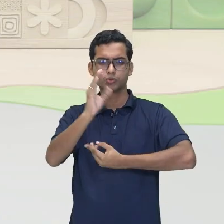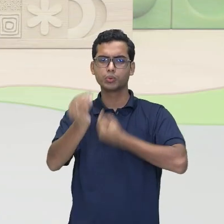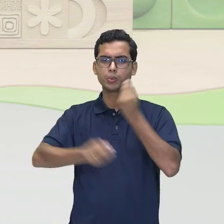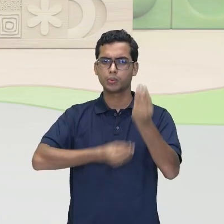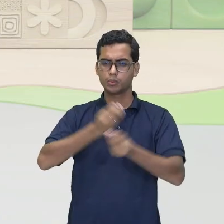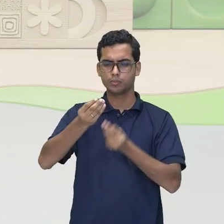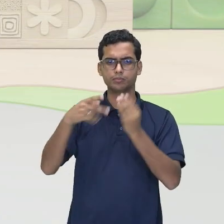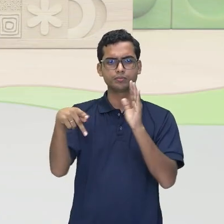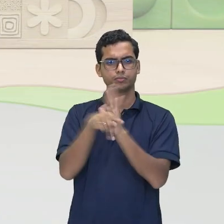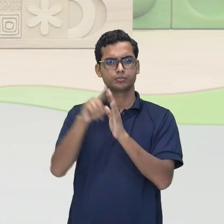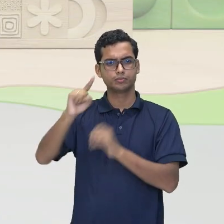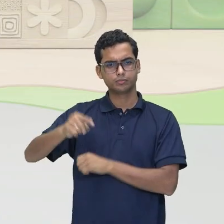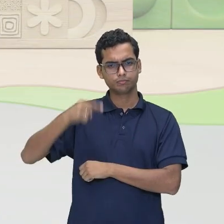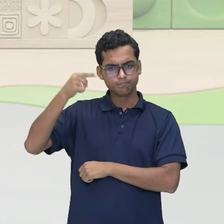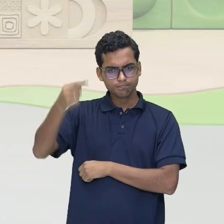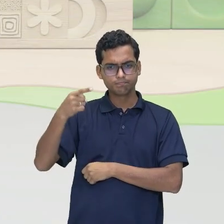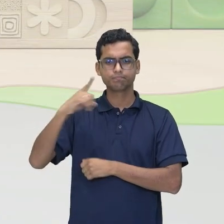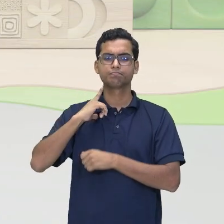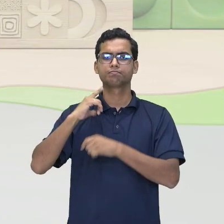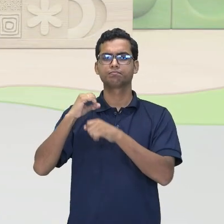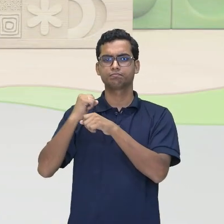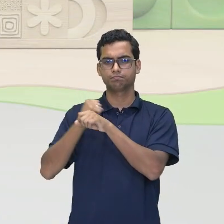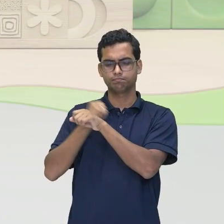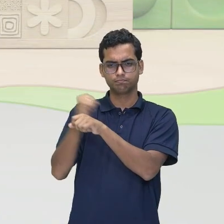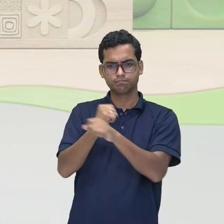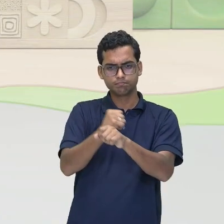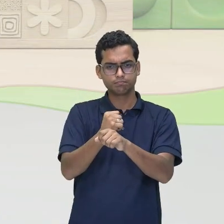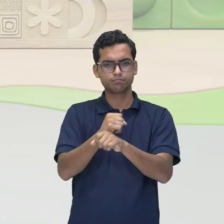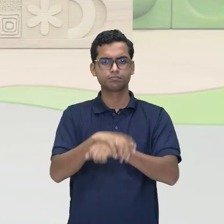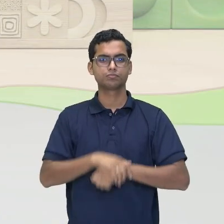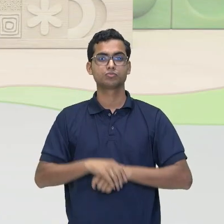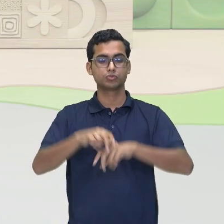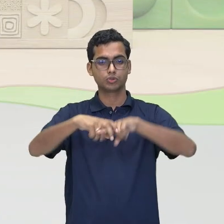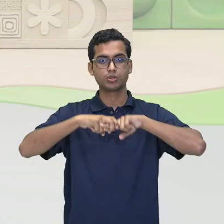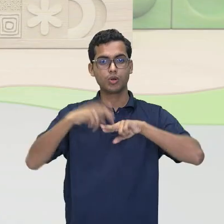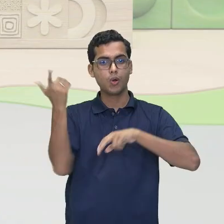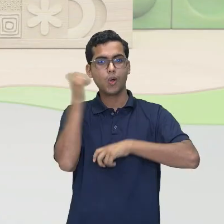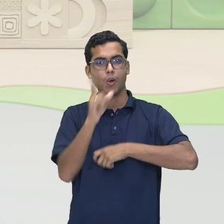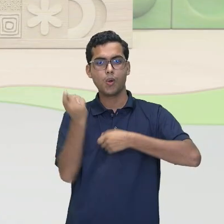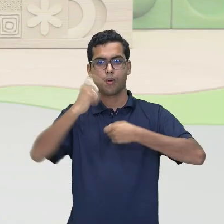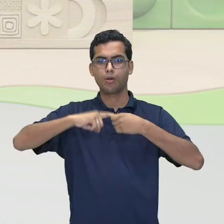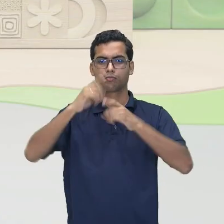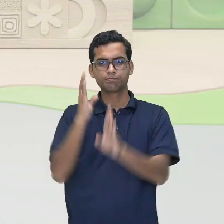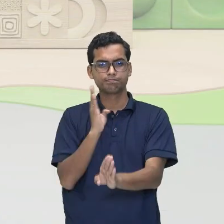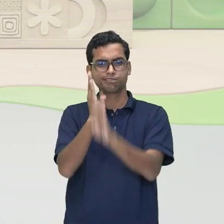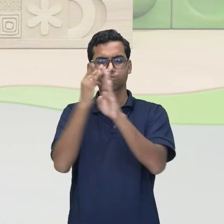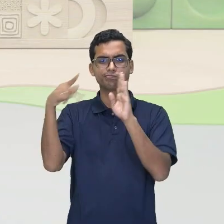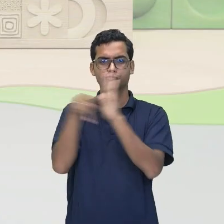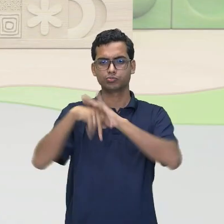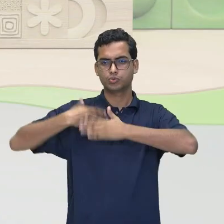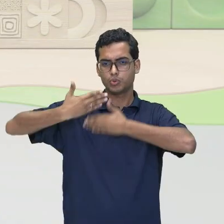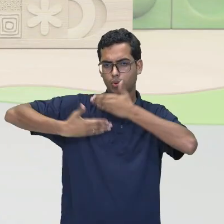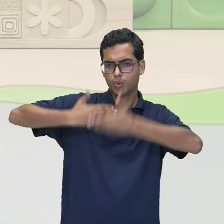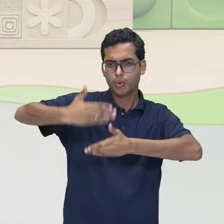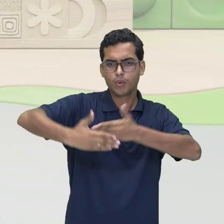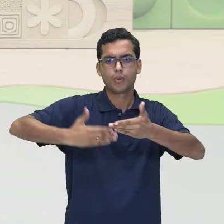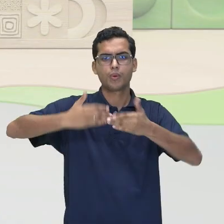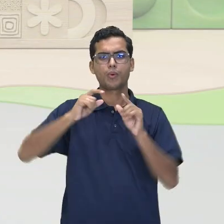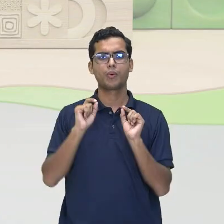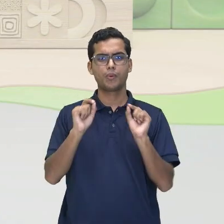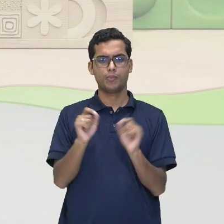completamente nas próximas décadas, porque foi identificado que dentro do nosso processo